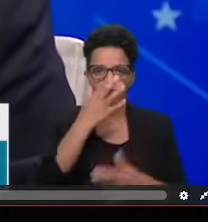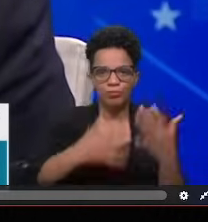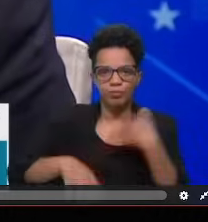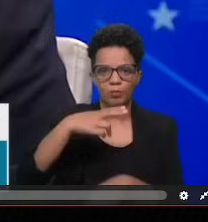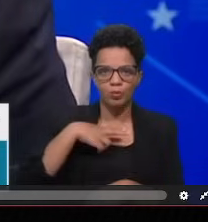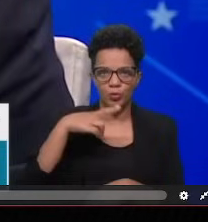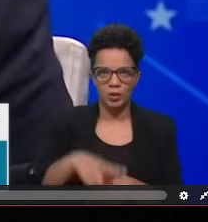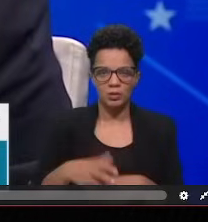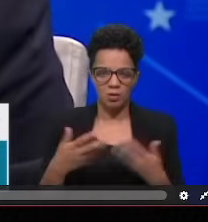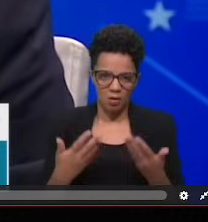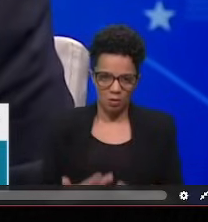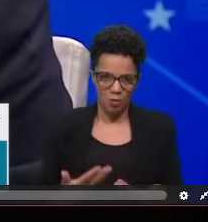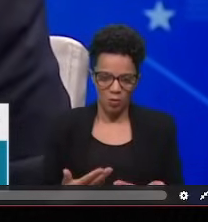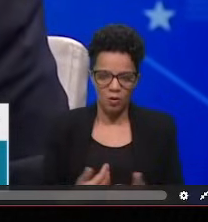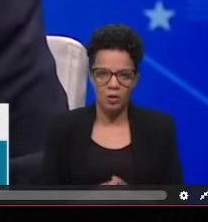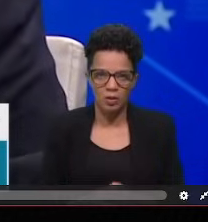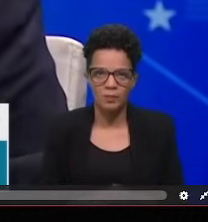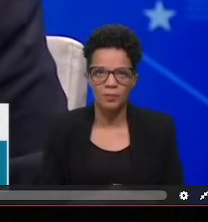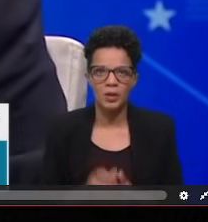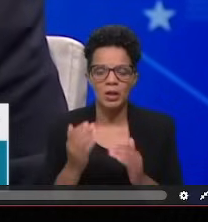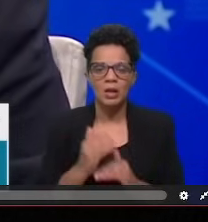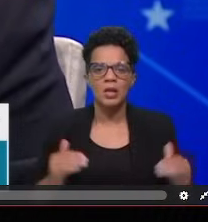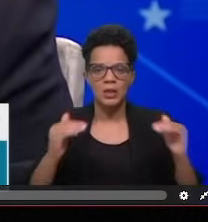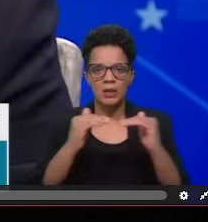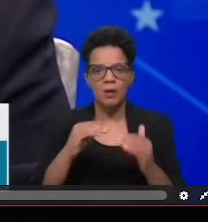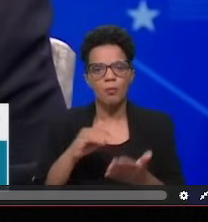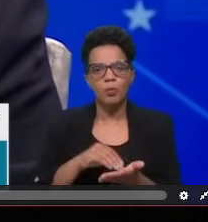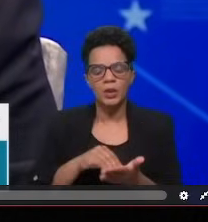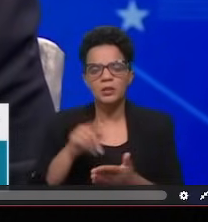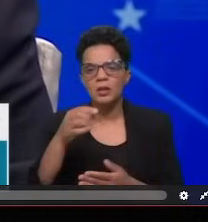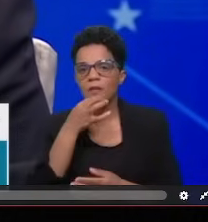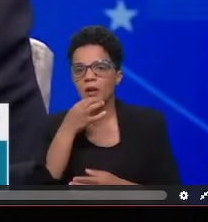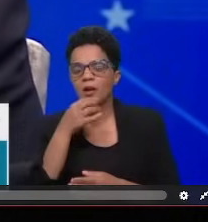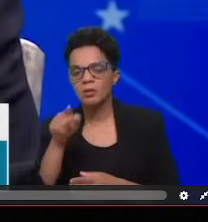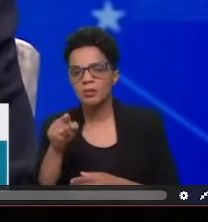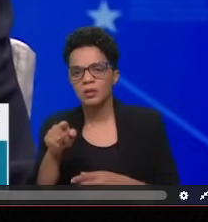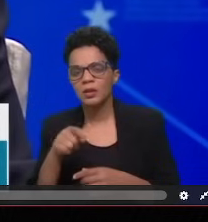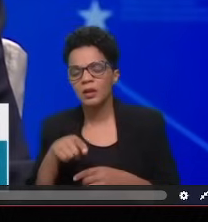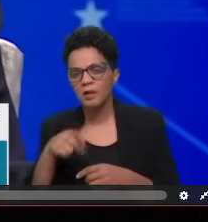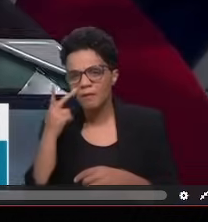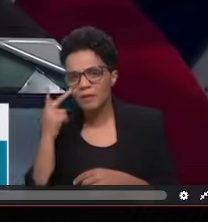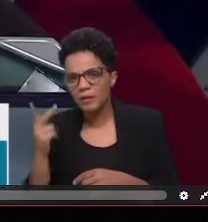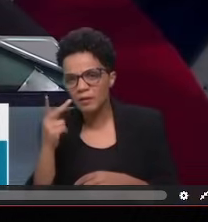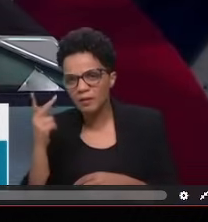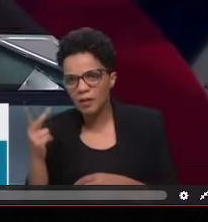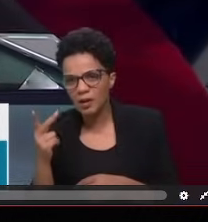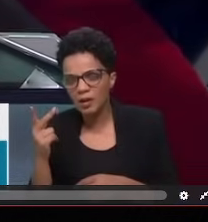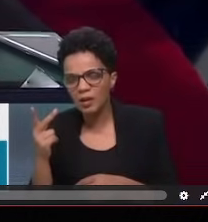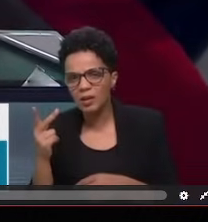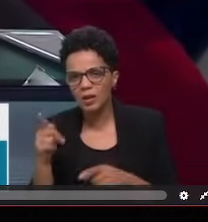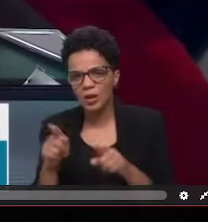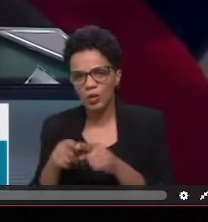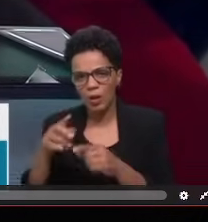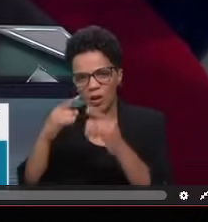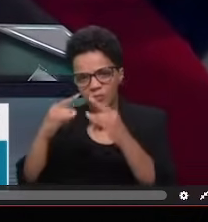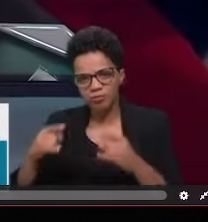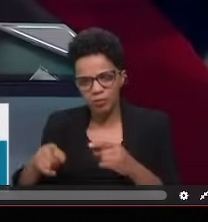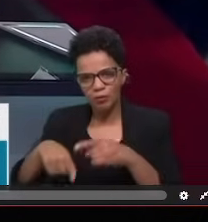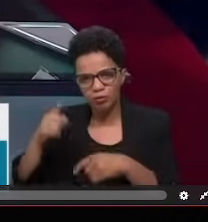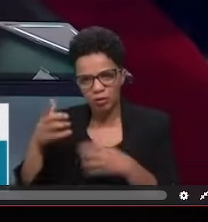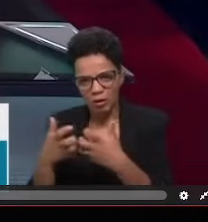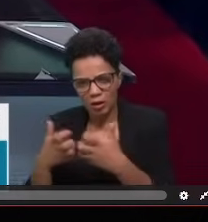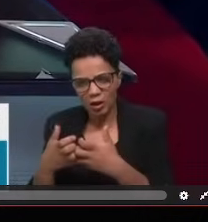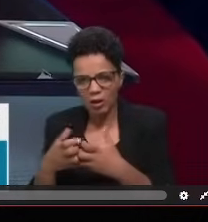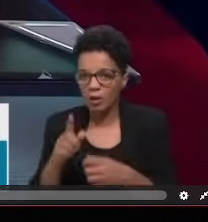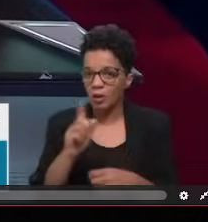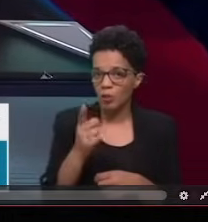nenhuma neste momento está no nível de pobreza dizer que um refugiado vi melhor num campo de refugiado do que nós eu acho que é de uma tremenda desidade nós é do que aqueles que